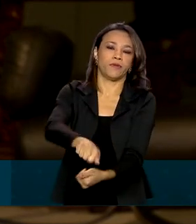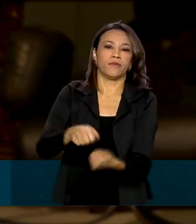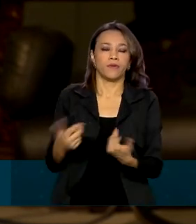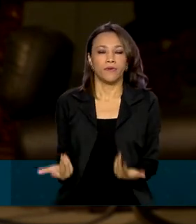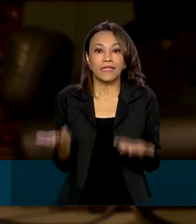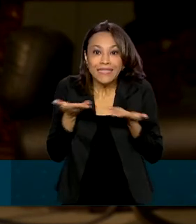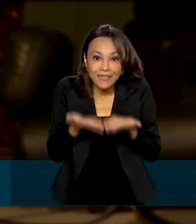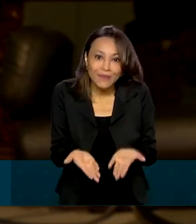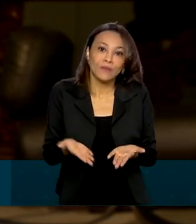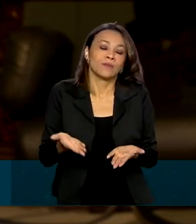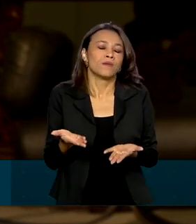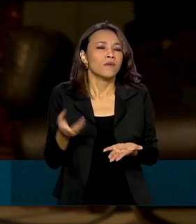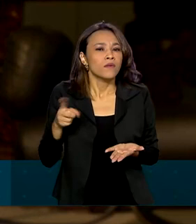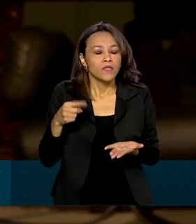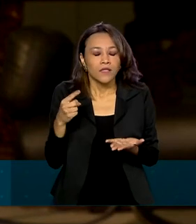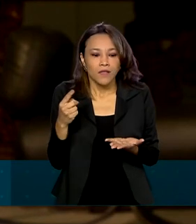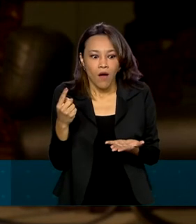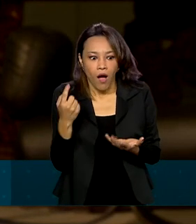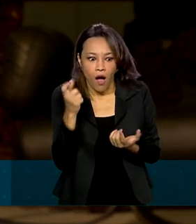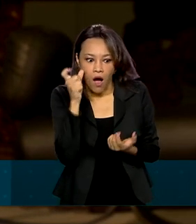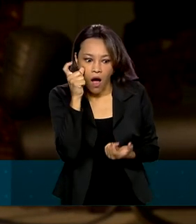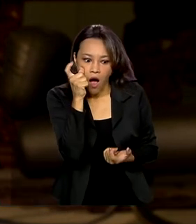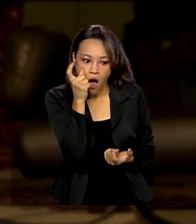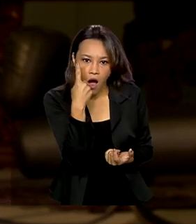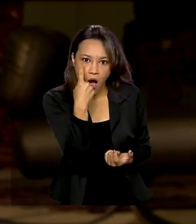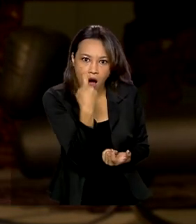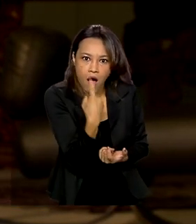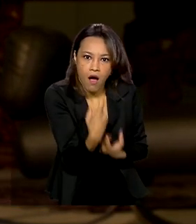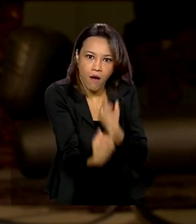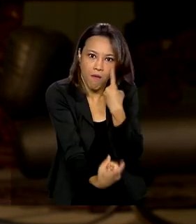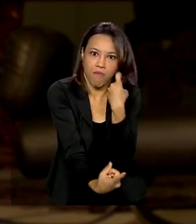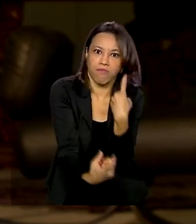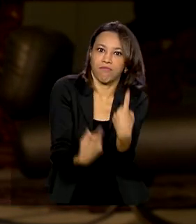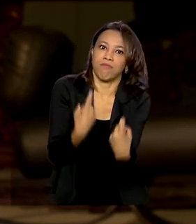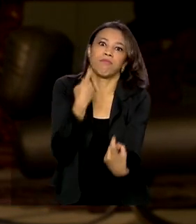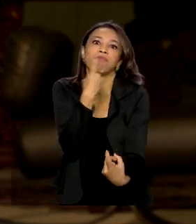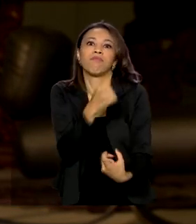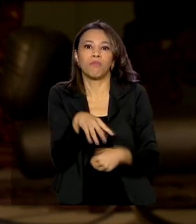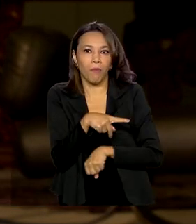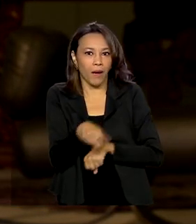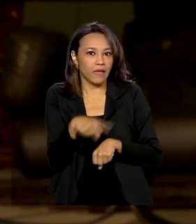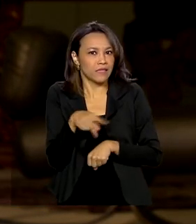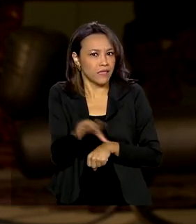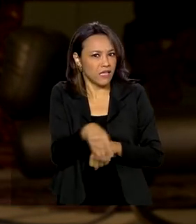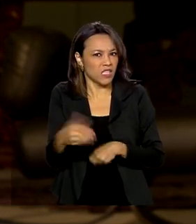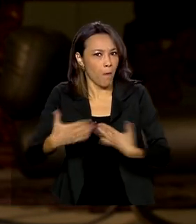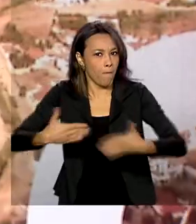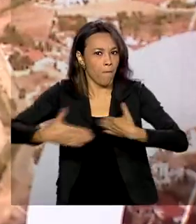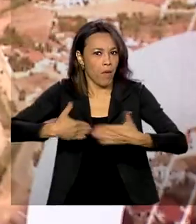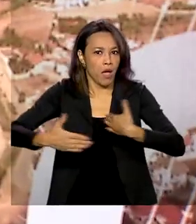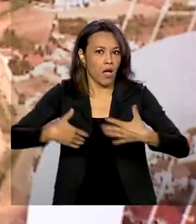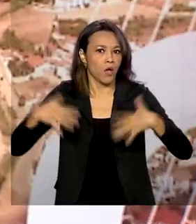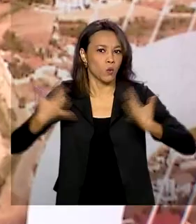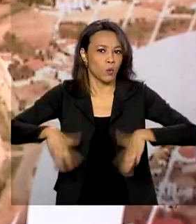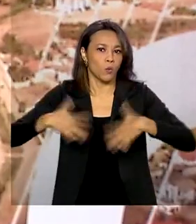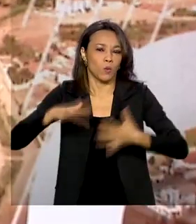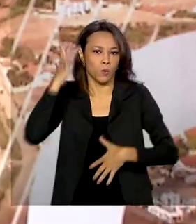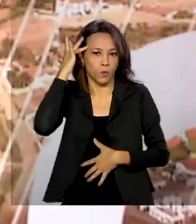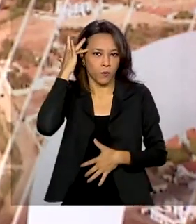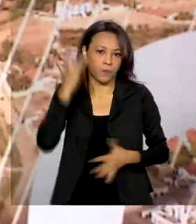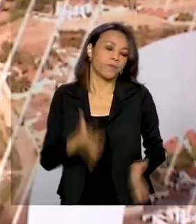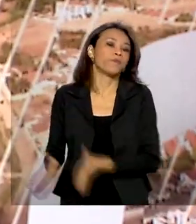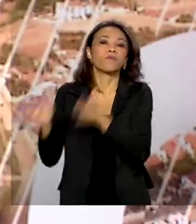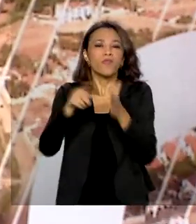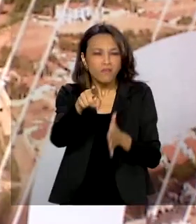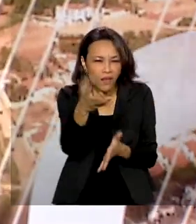um grande atrativo de recursos para o país no setor espacial, que é um mercado gigantesco. Para assistir